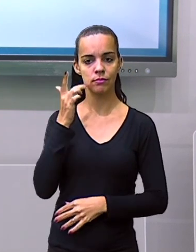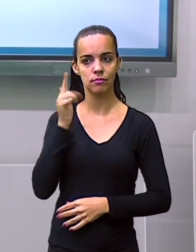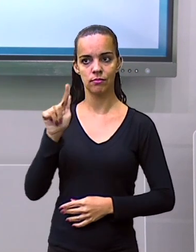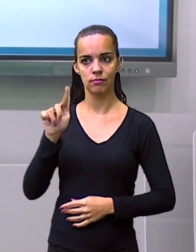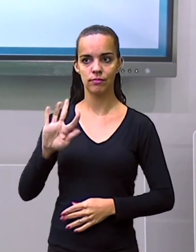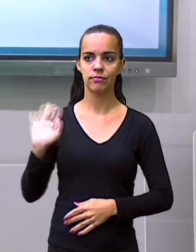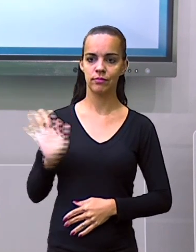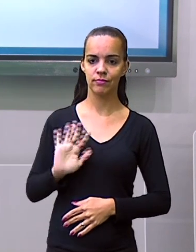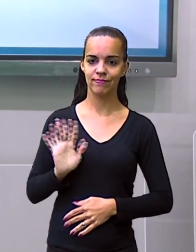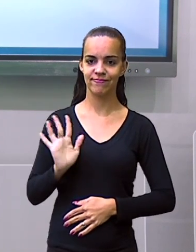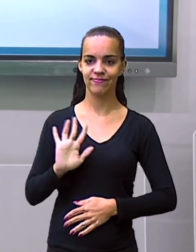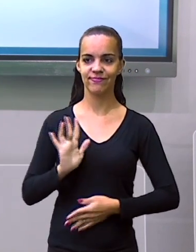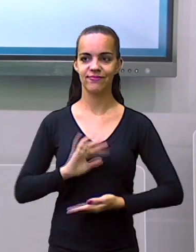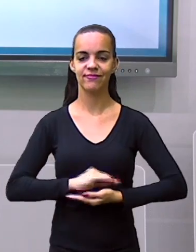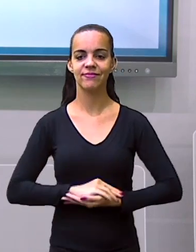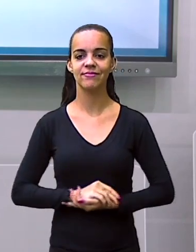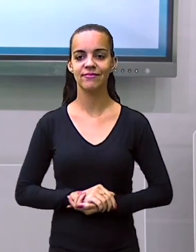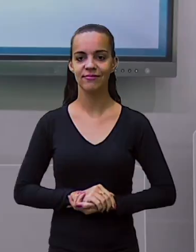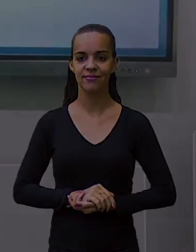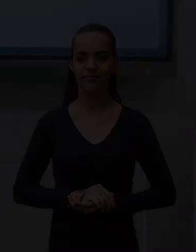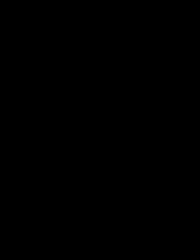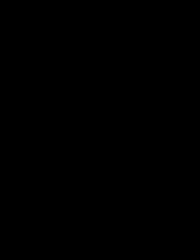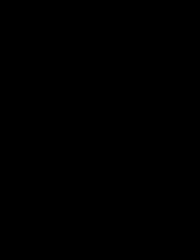smed GV tchau tchau